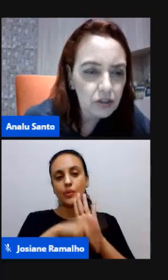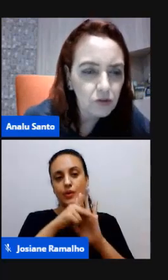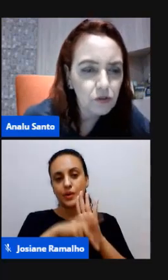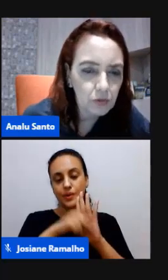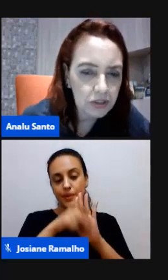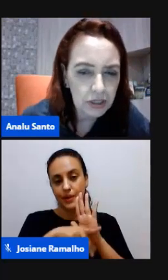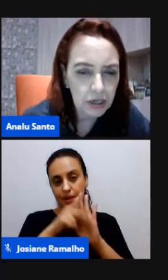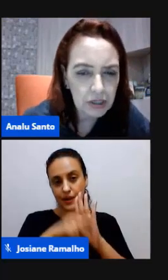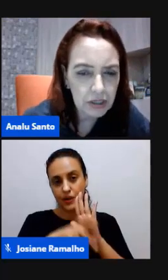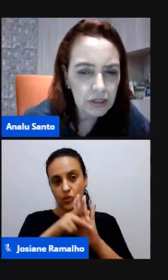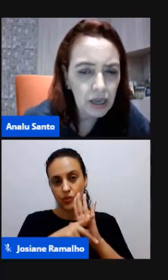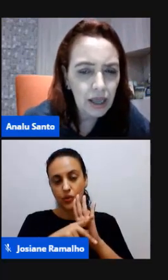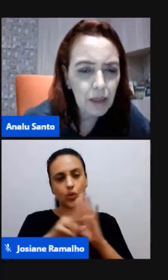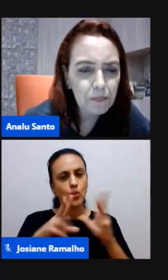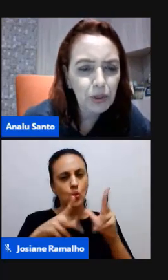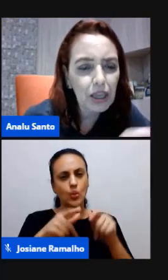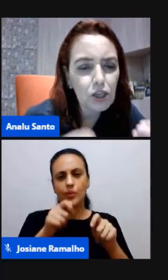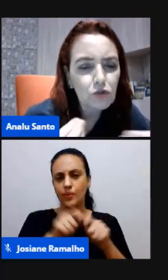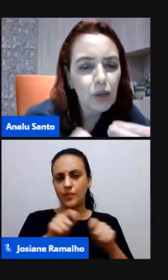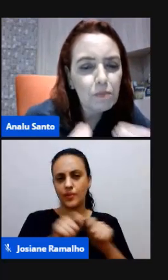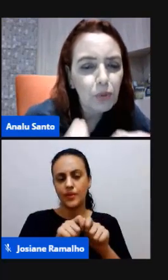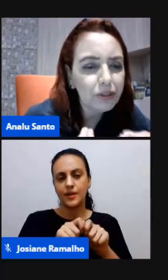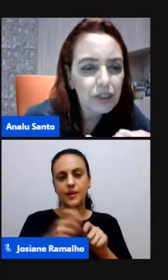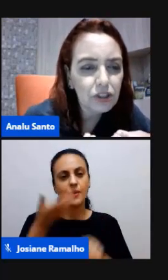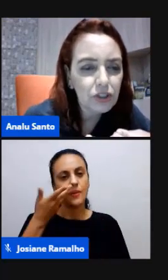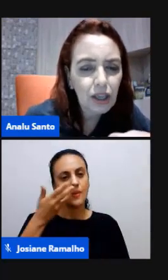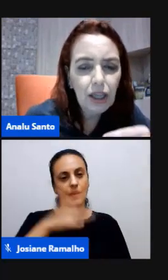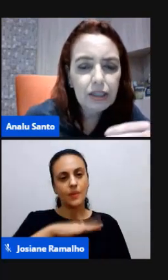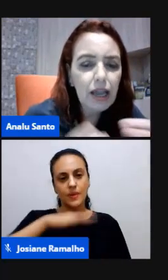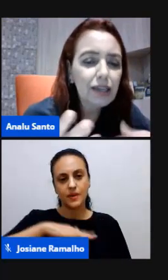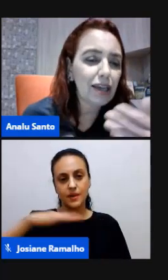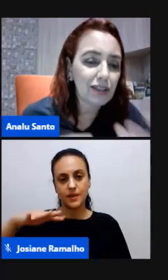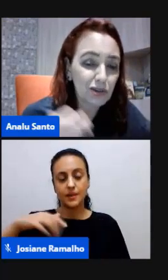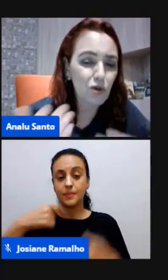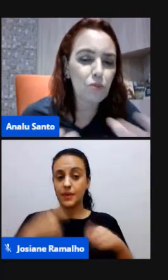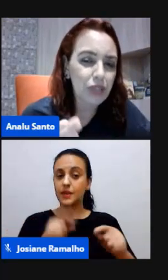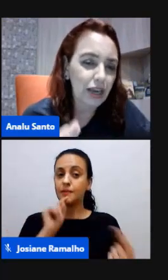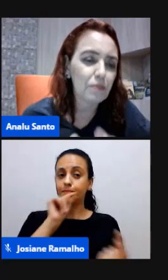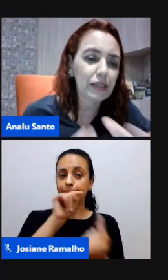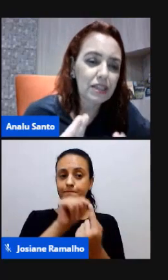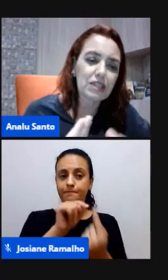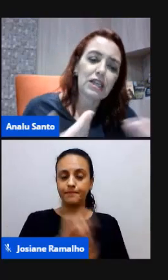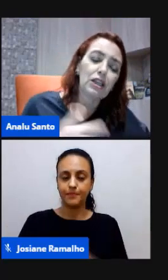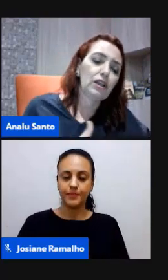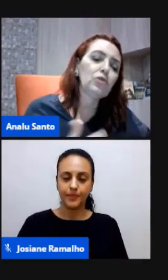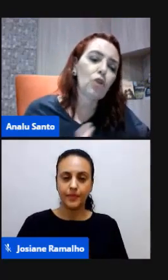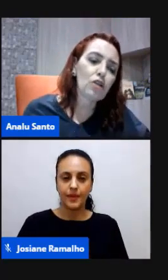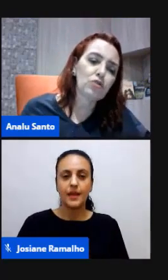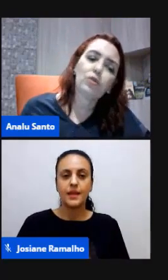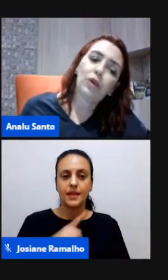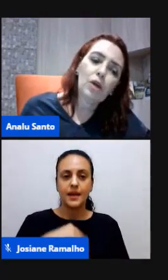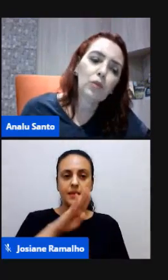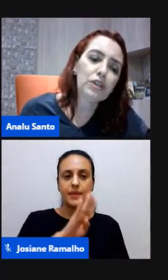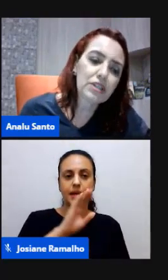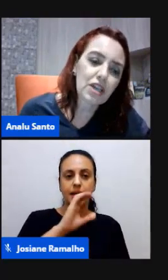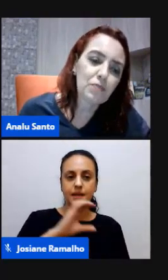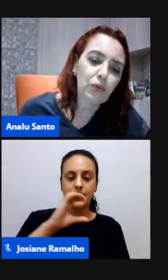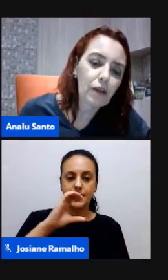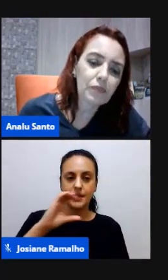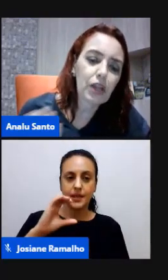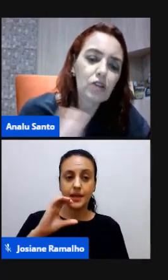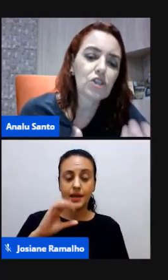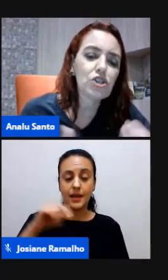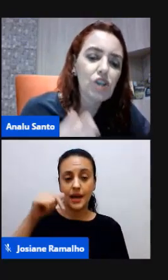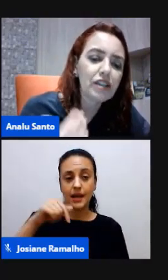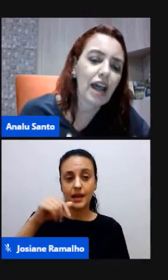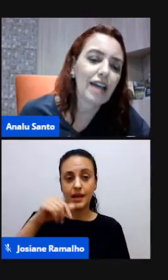que vai desenvolver com as crianças, né, porque isso é importante. E aqui, como está na BNCC, no nosso município,